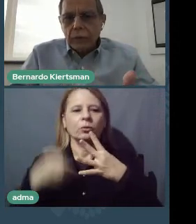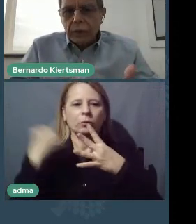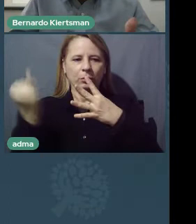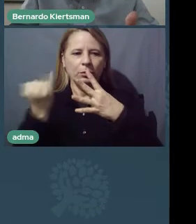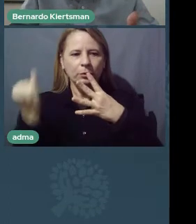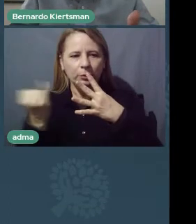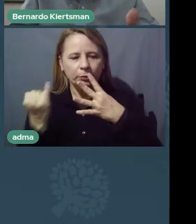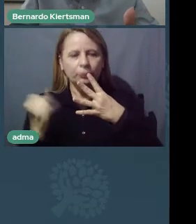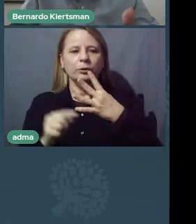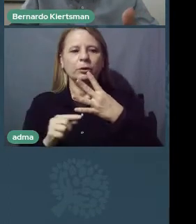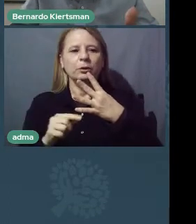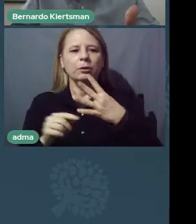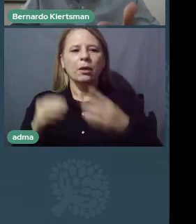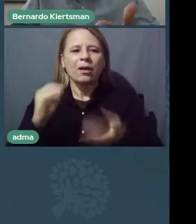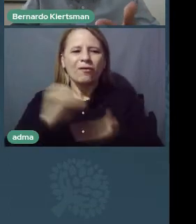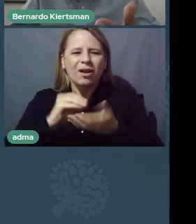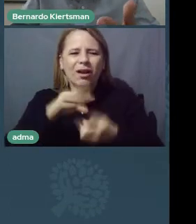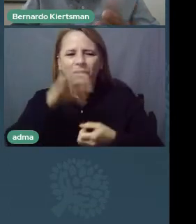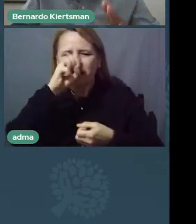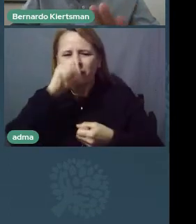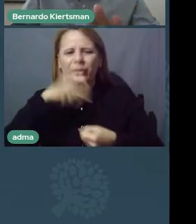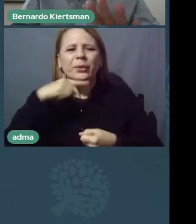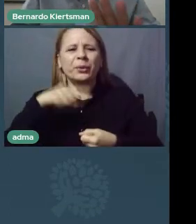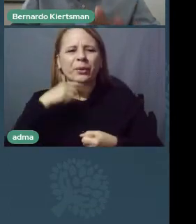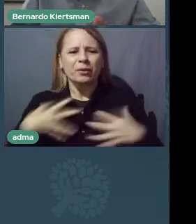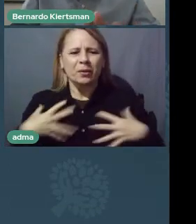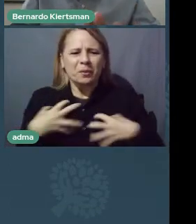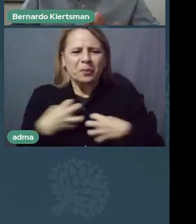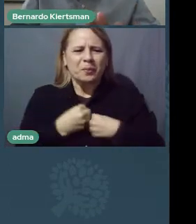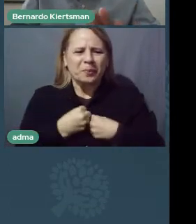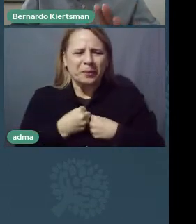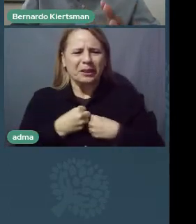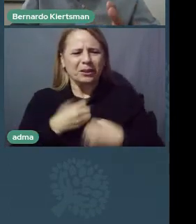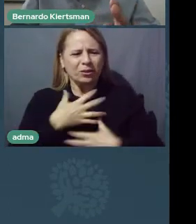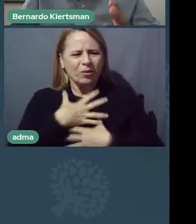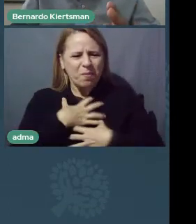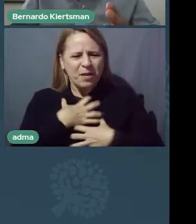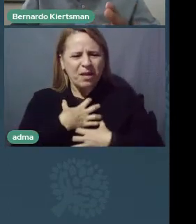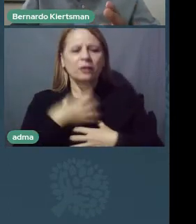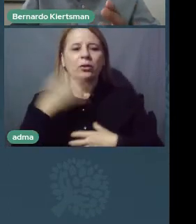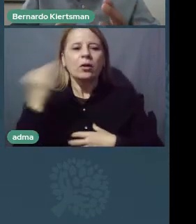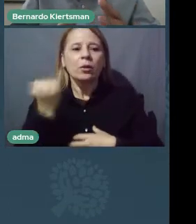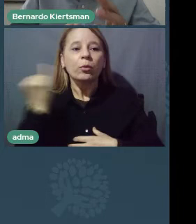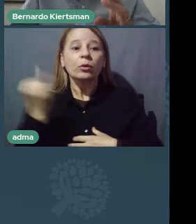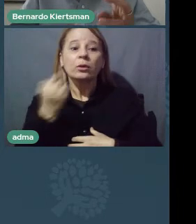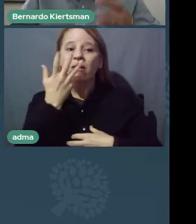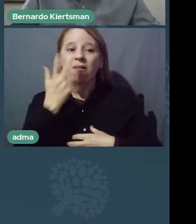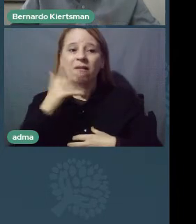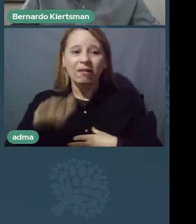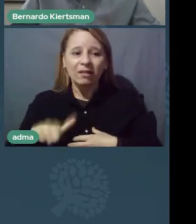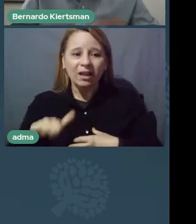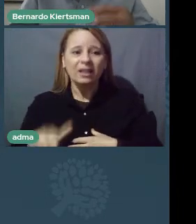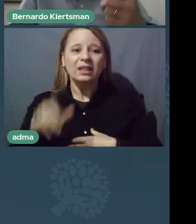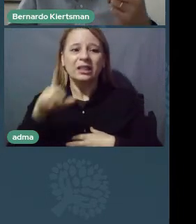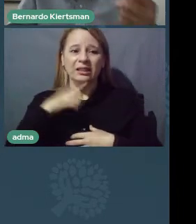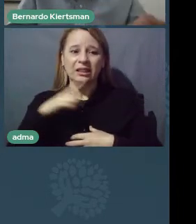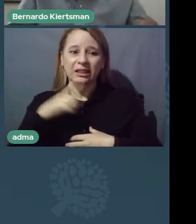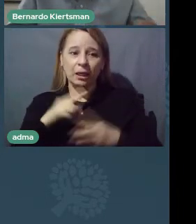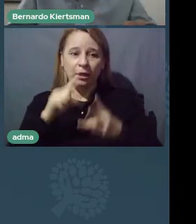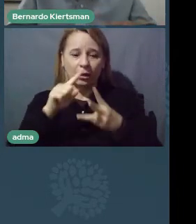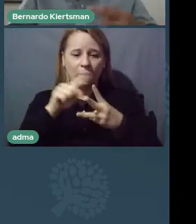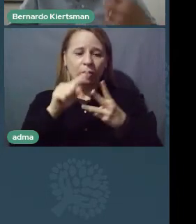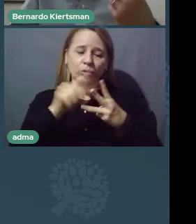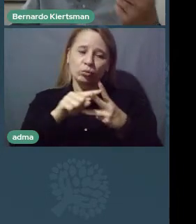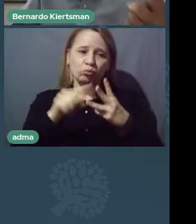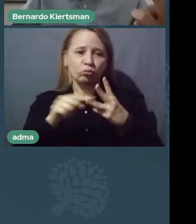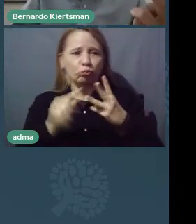tosse, falta de ar, chiado e aperto no peito, e o importante disso é que na criança nós podemos ter 3,